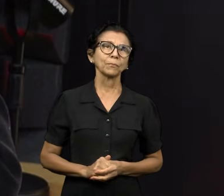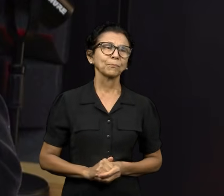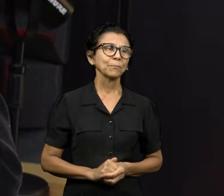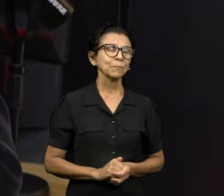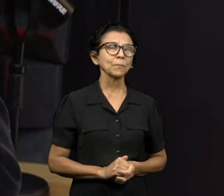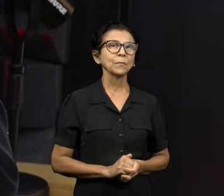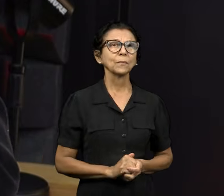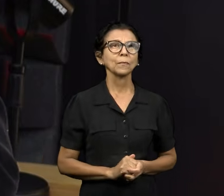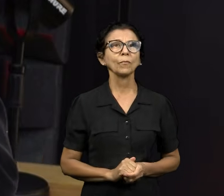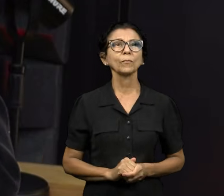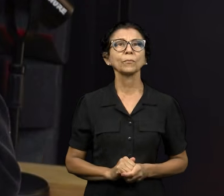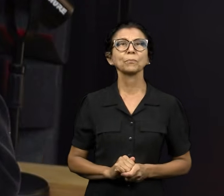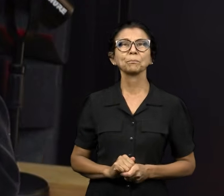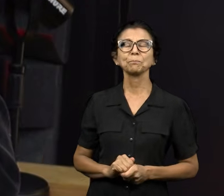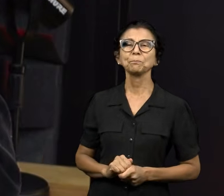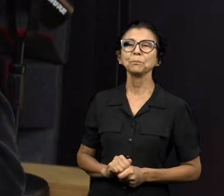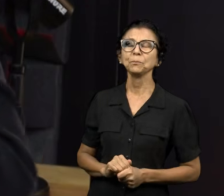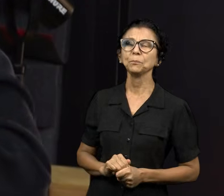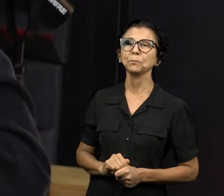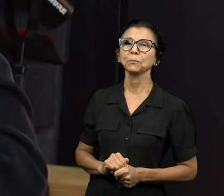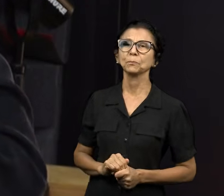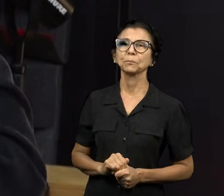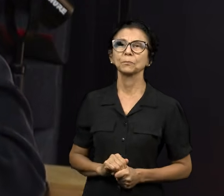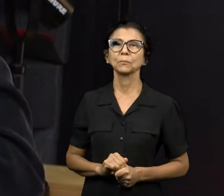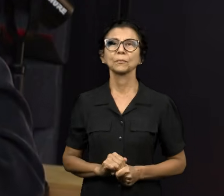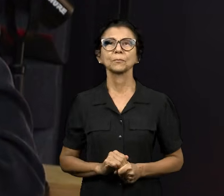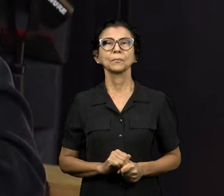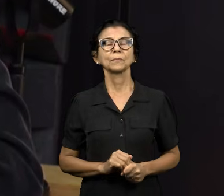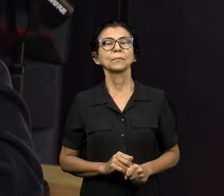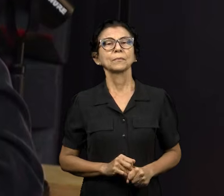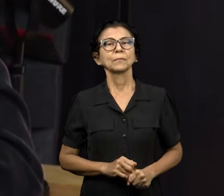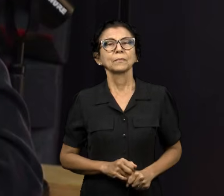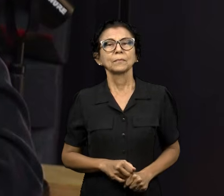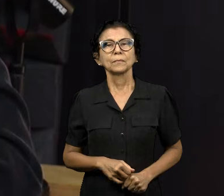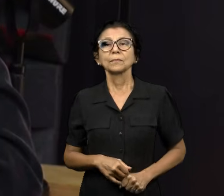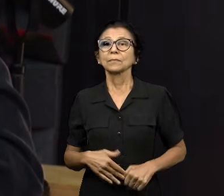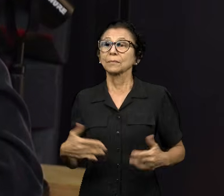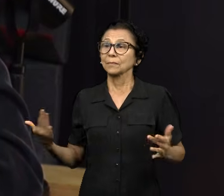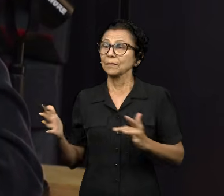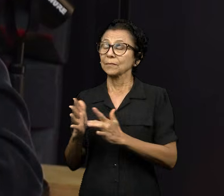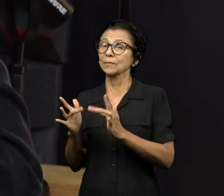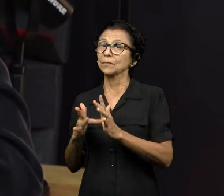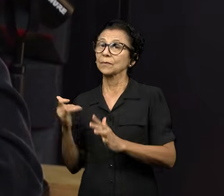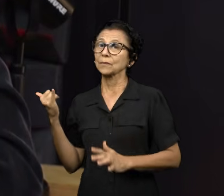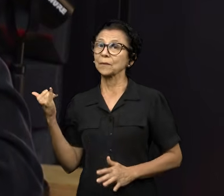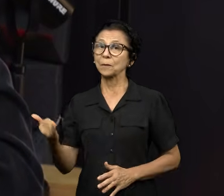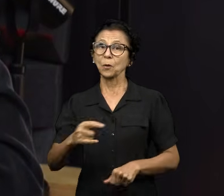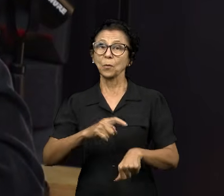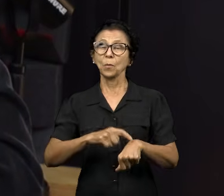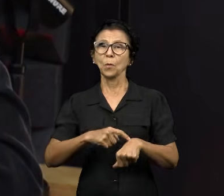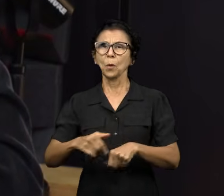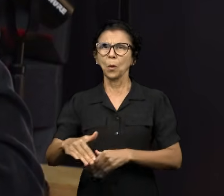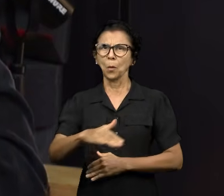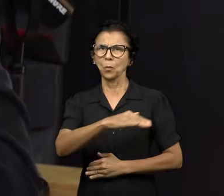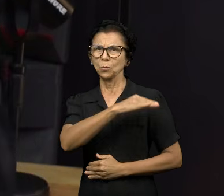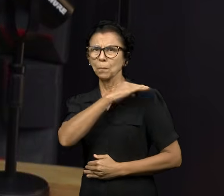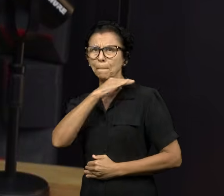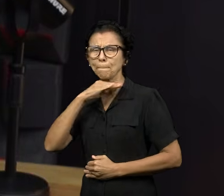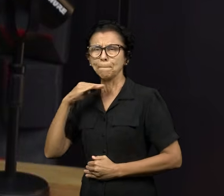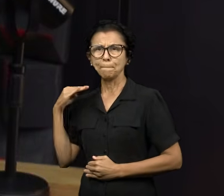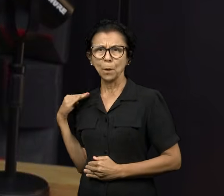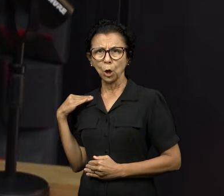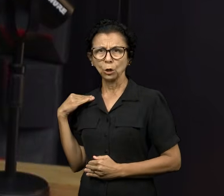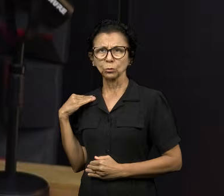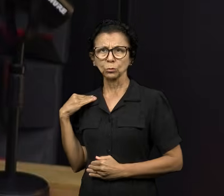porque o Senhor diz que o momento e agora é, que os mortos, eles ouvirão a voz